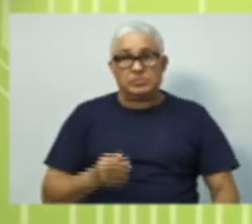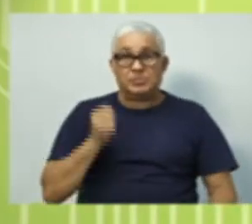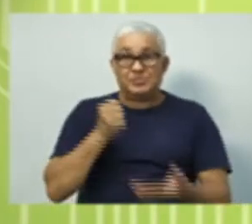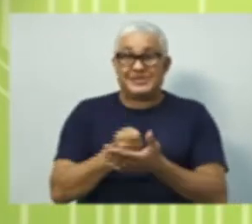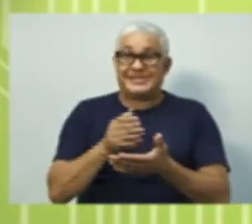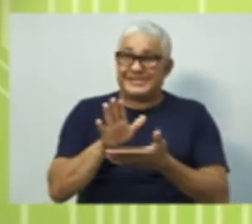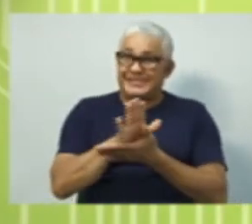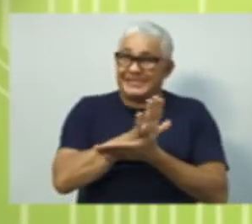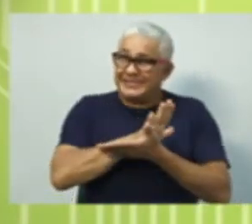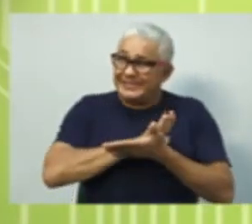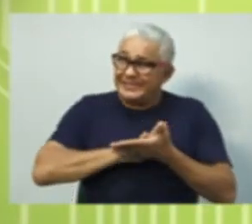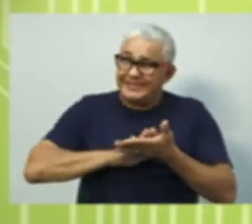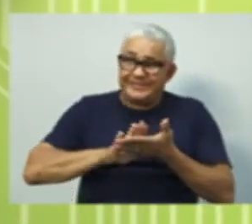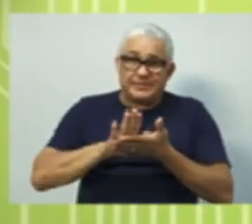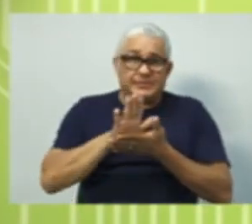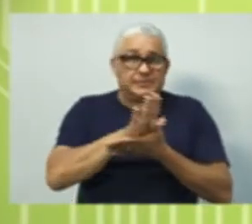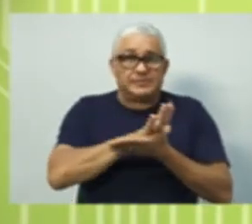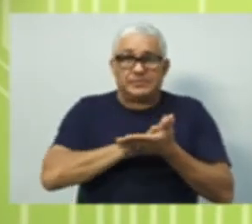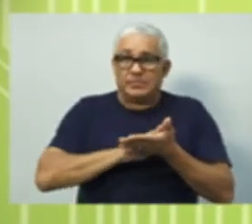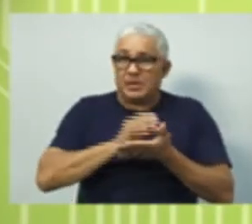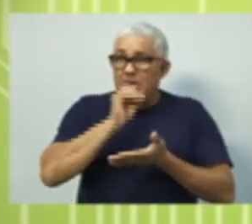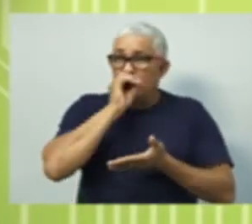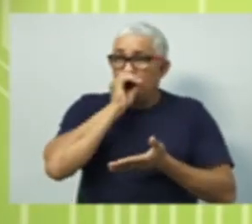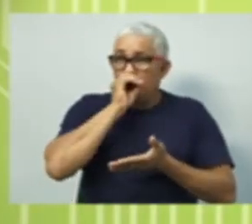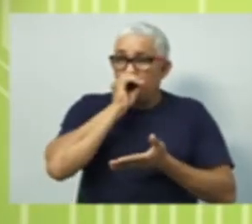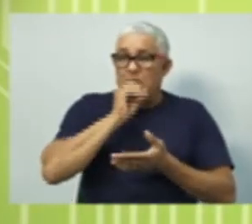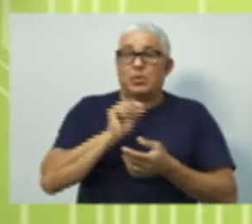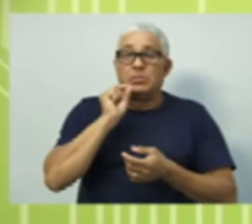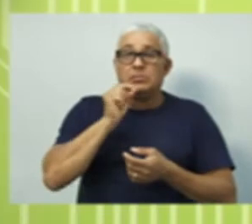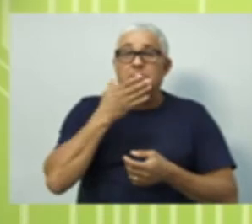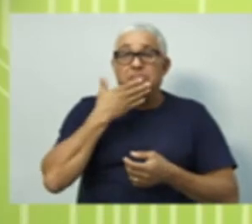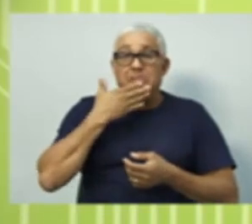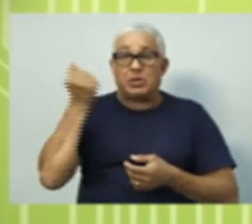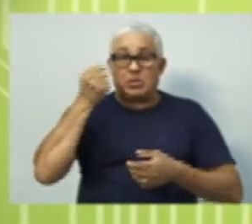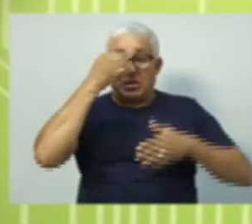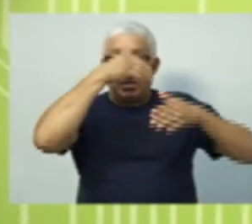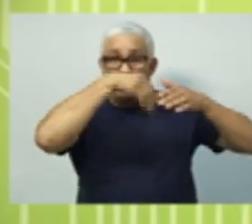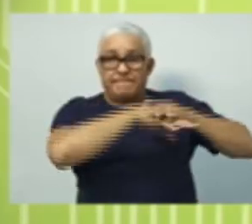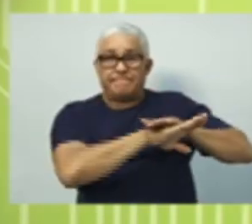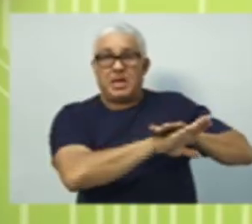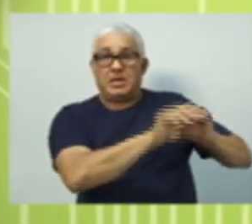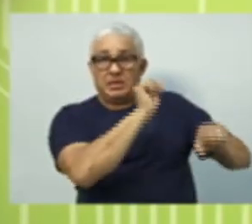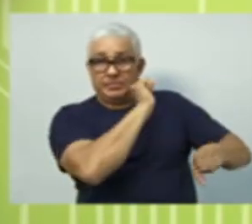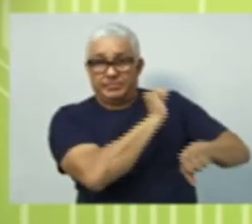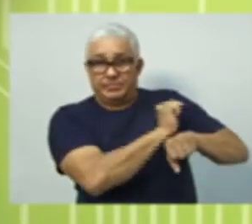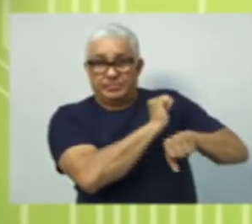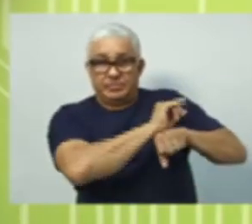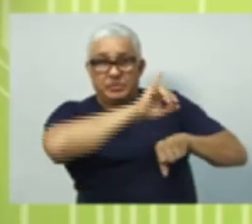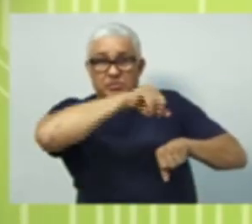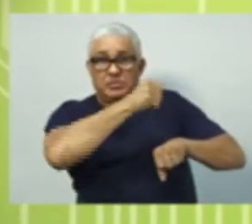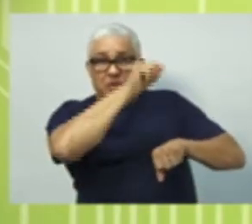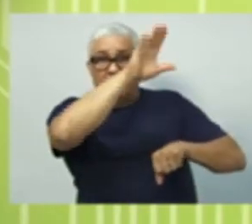fatores macroeconômicos que vai interessar você quando você vai montar o quê? Fazer um planejamento